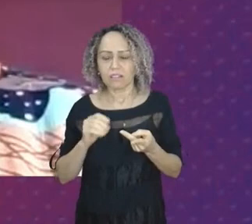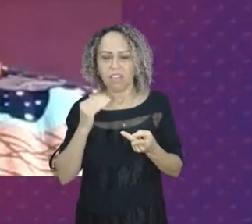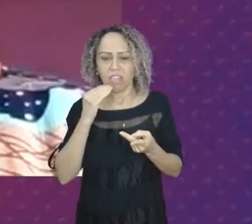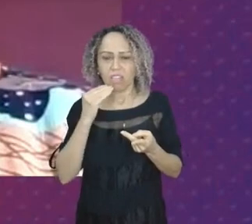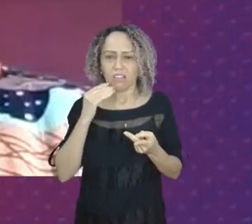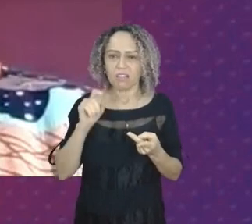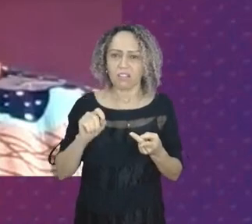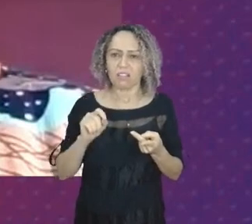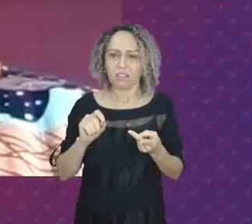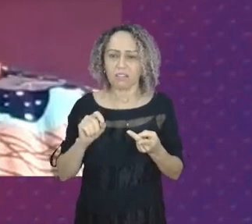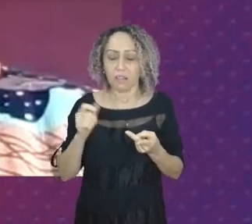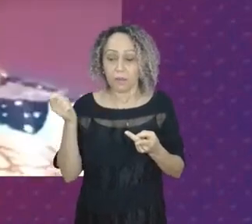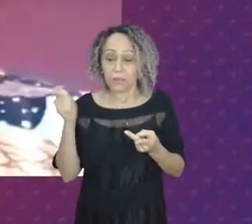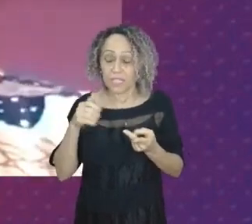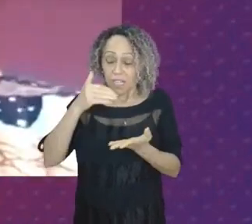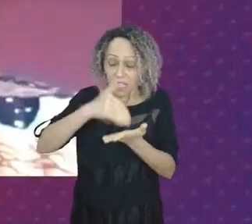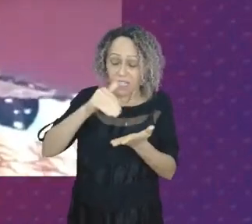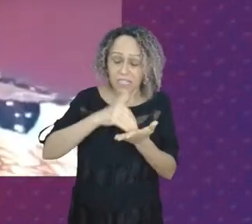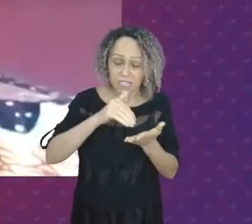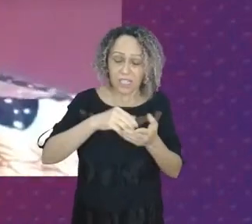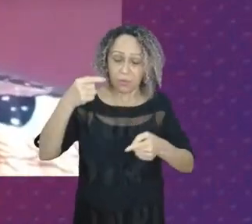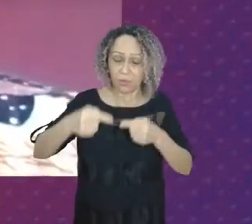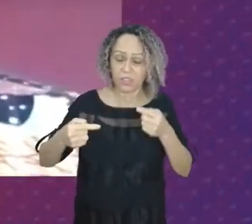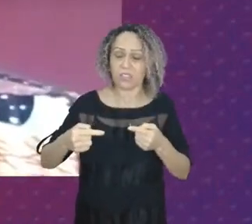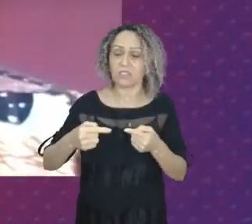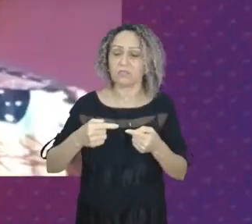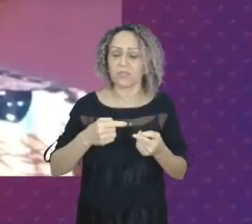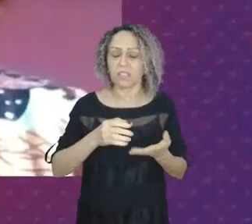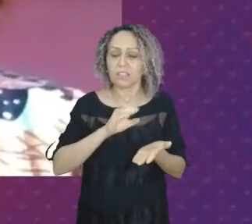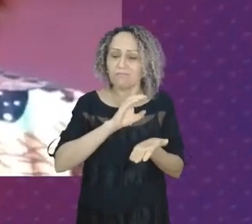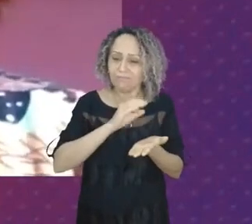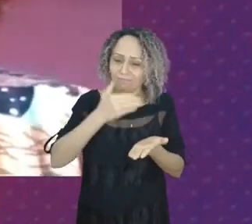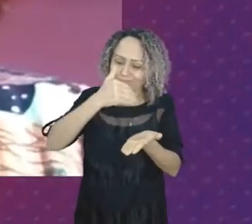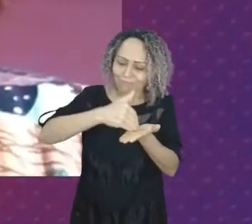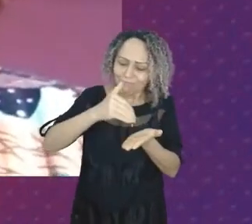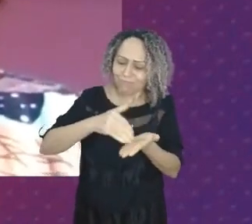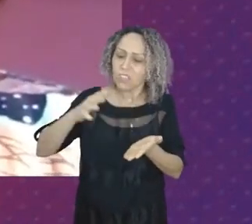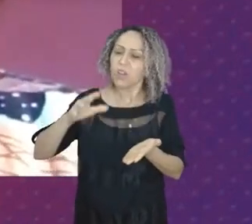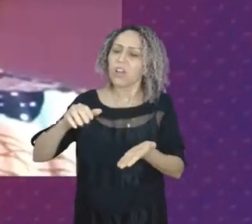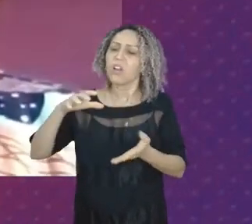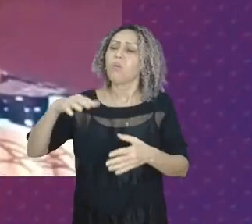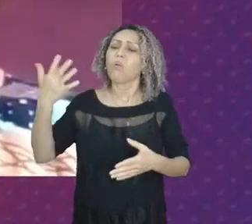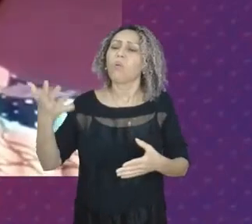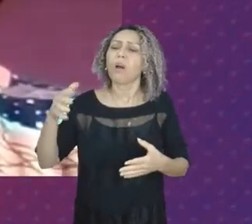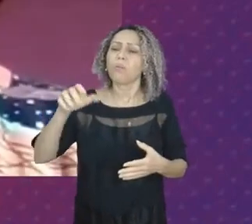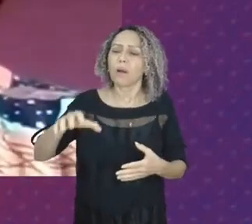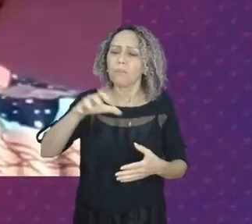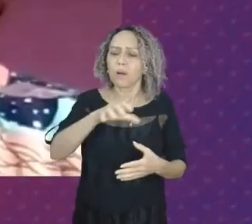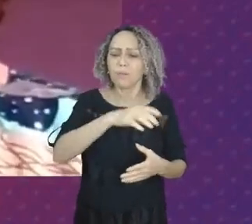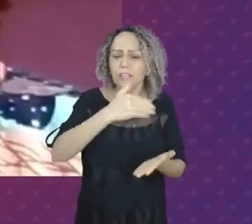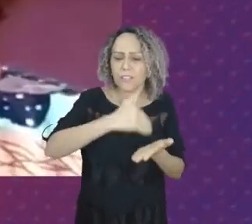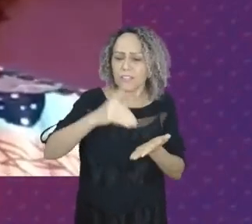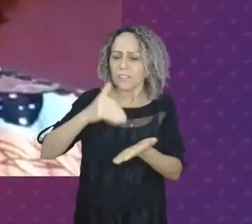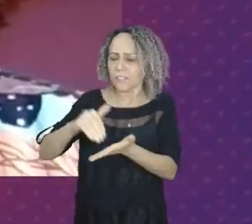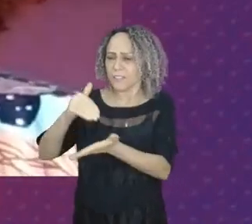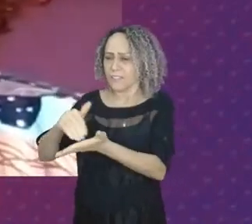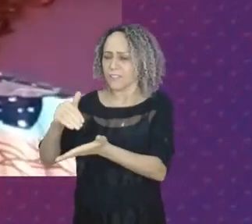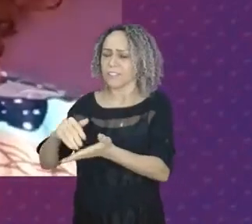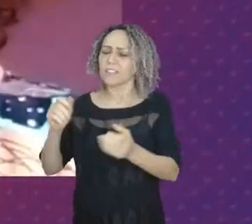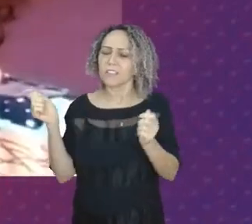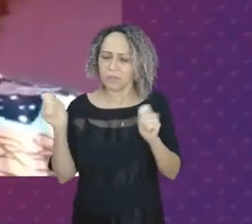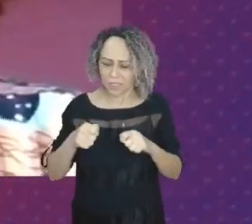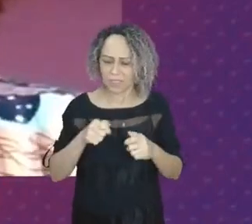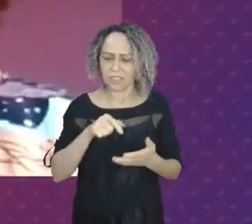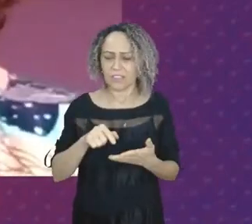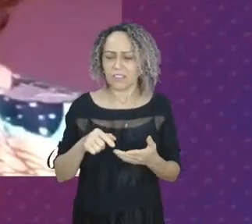secretarias, todas as secretarias, né? Por mais que você tenha um órgão específico que vá ali fazer o gerenciamento de algumas atividades,